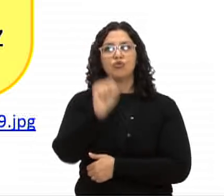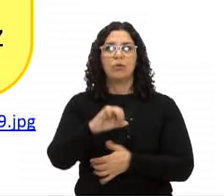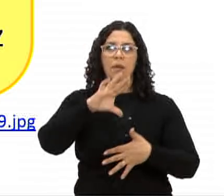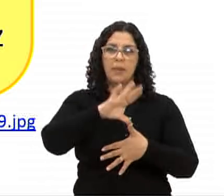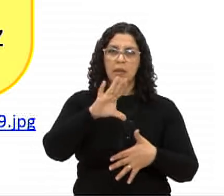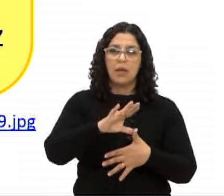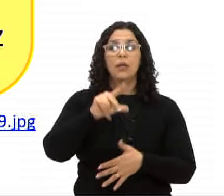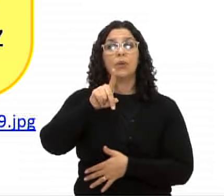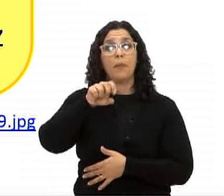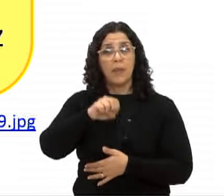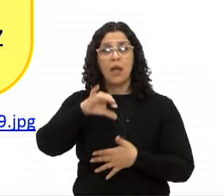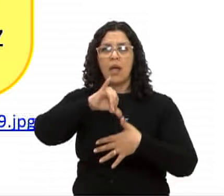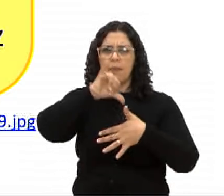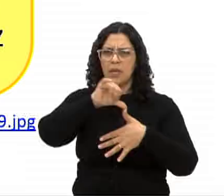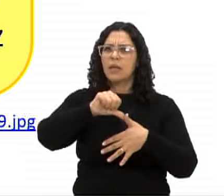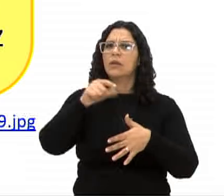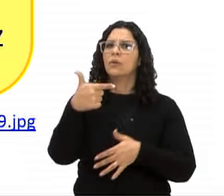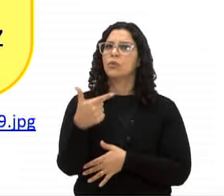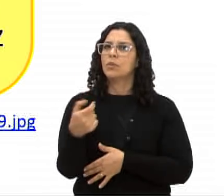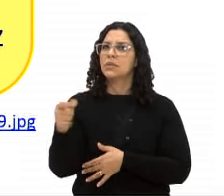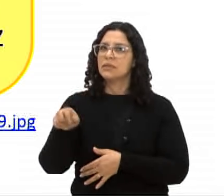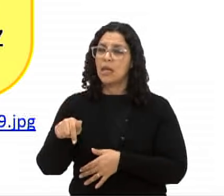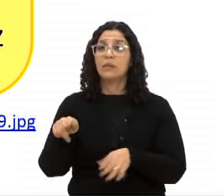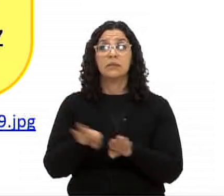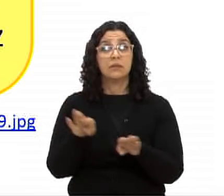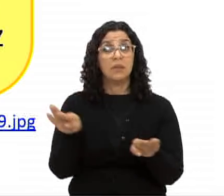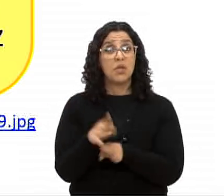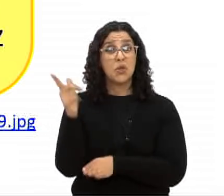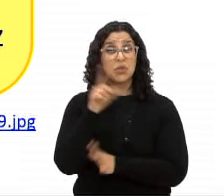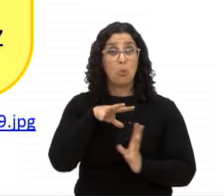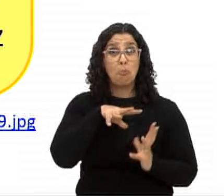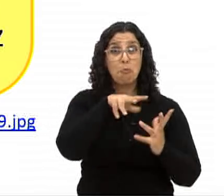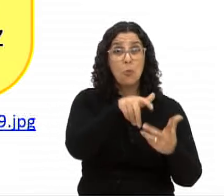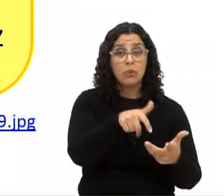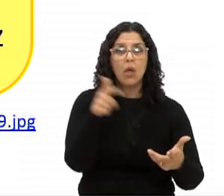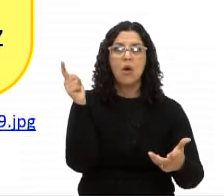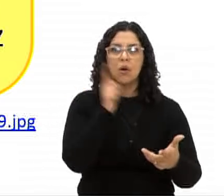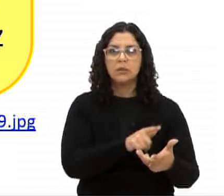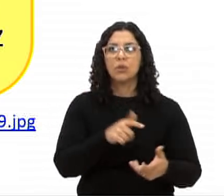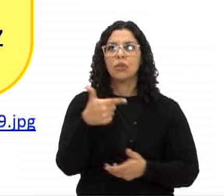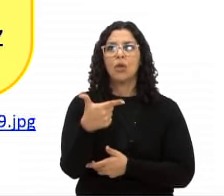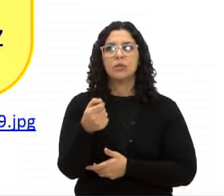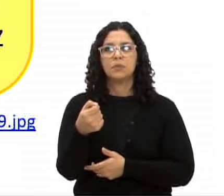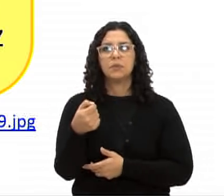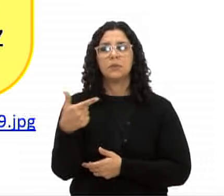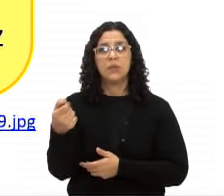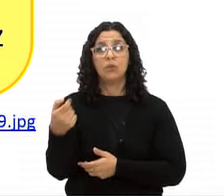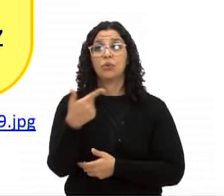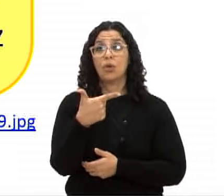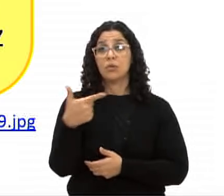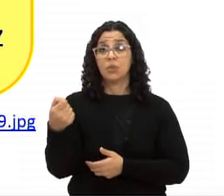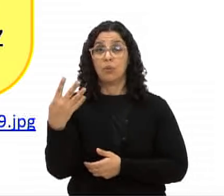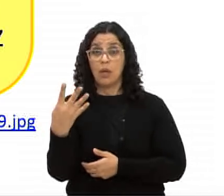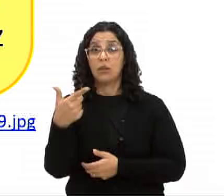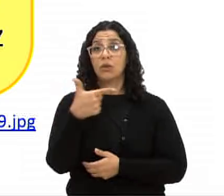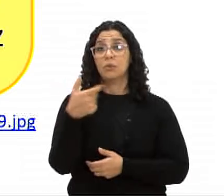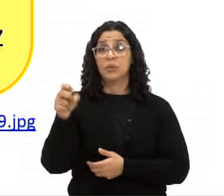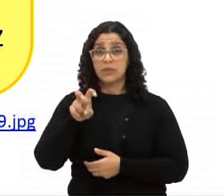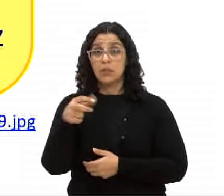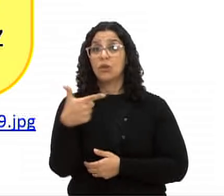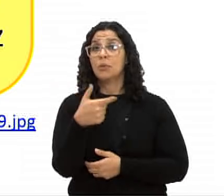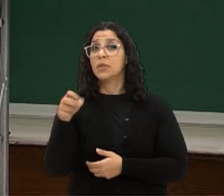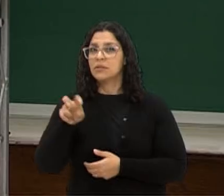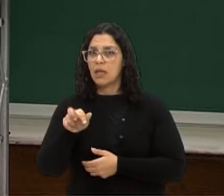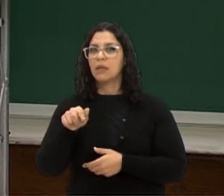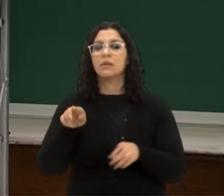campeão pan-americano em 2007, finalista do Campeonato Mundial de Xadrez 2000, 2004, 2005 e 2007. Dizem que o